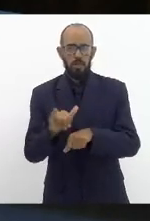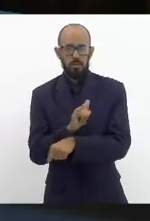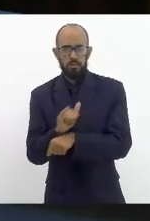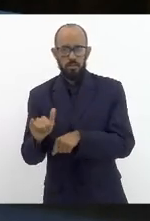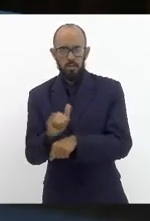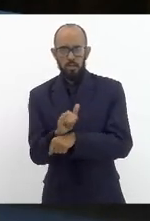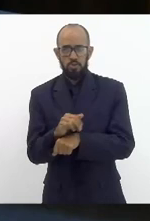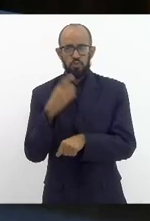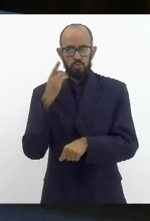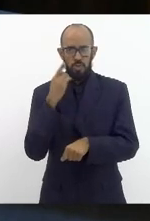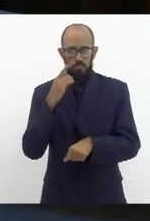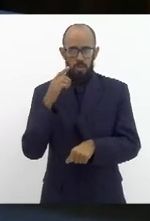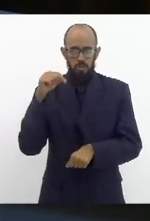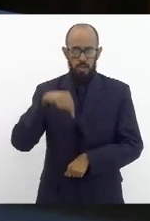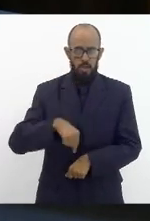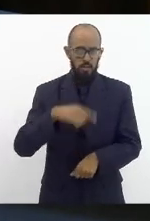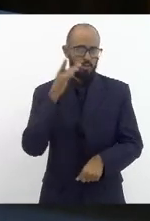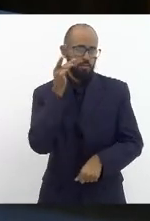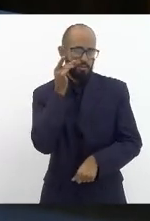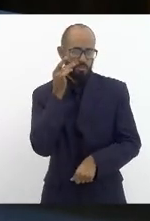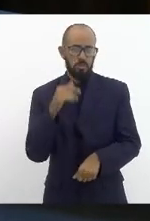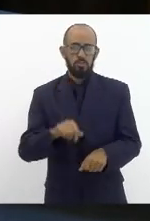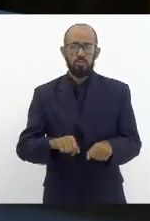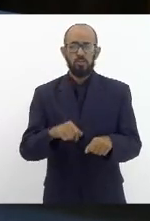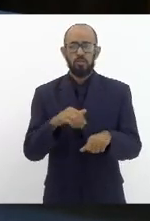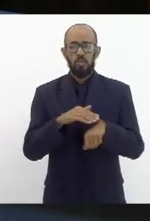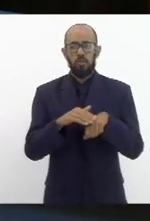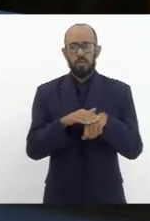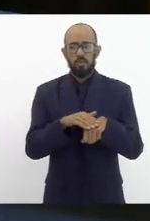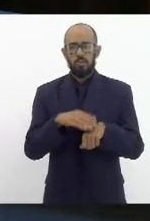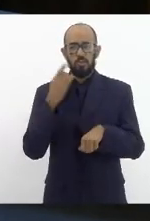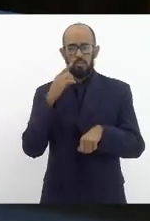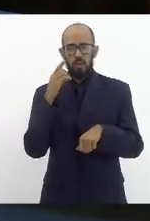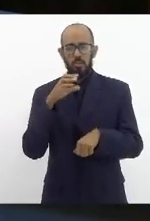estão aqui presentes. Tenho conversado muito com o deputado Carlos Augusto,